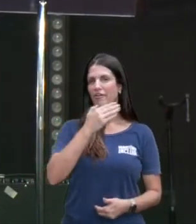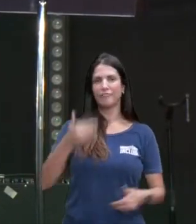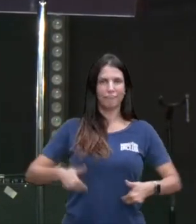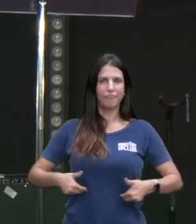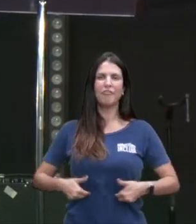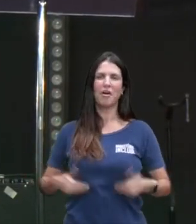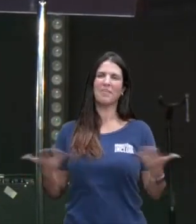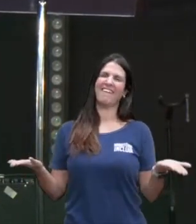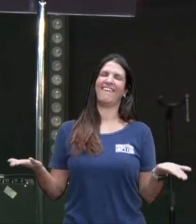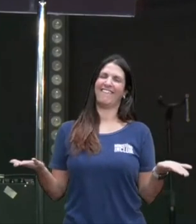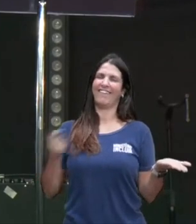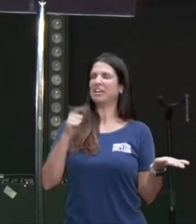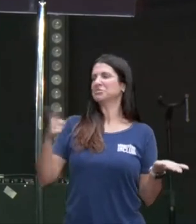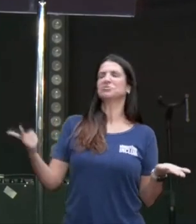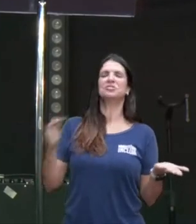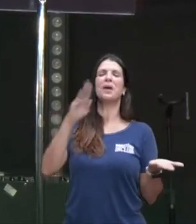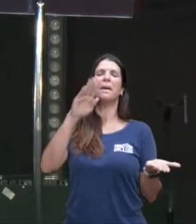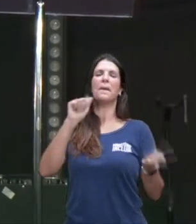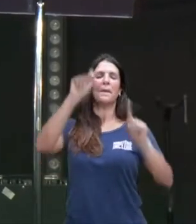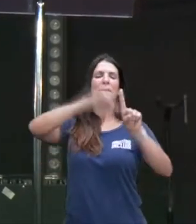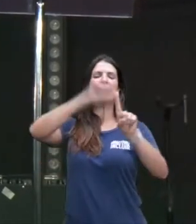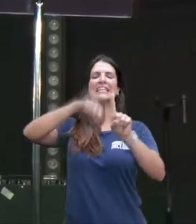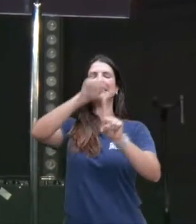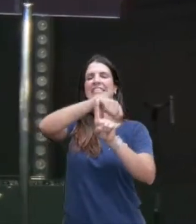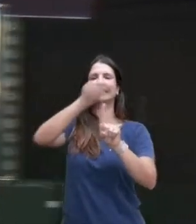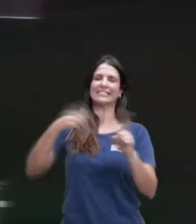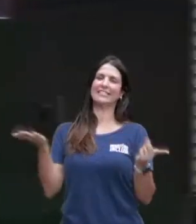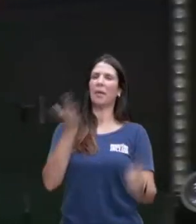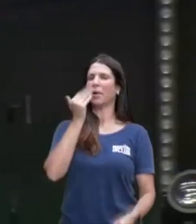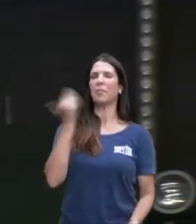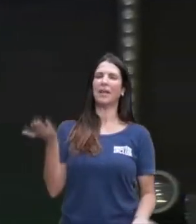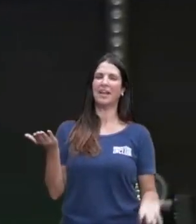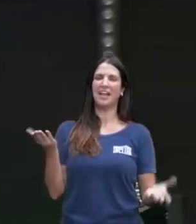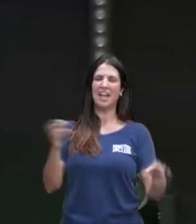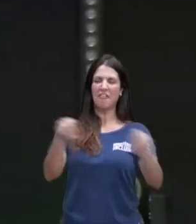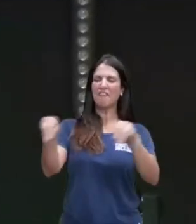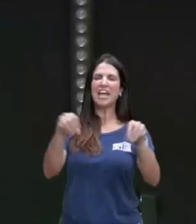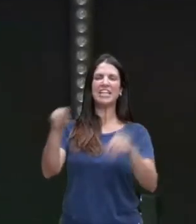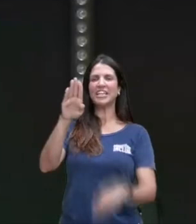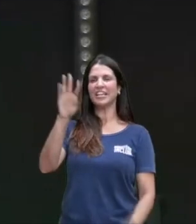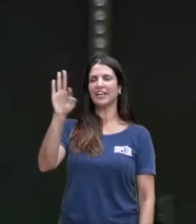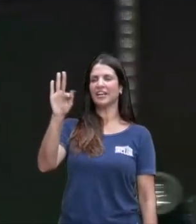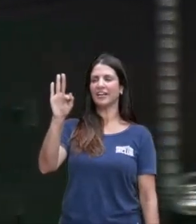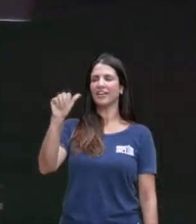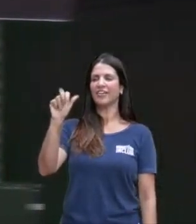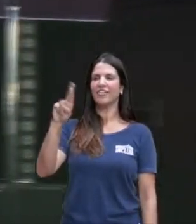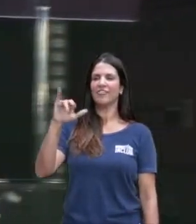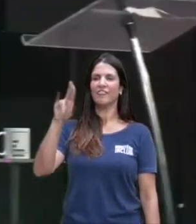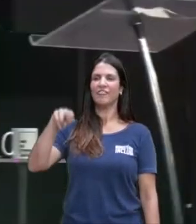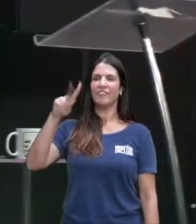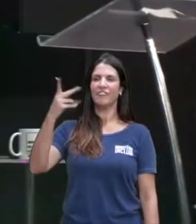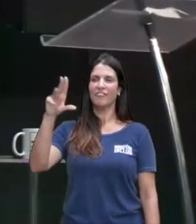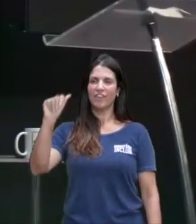e o tio a banana para comer não e o tio um saco de farinha não faltava comida naquela casa não